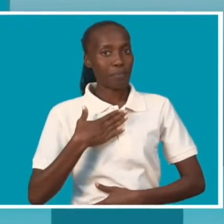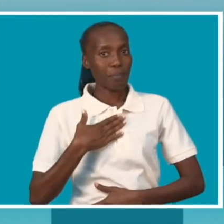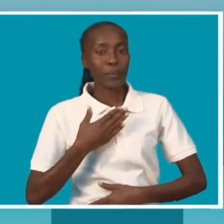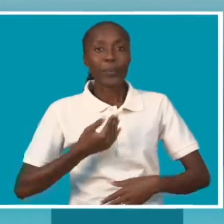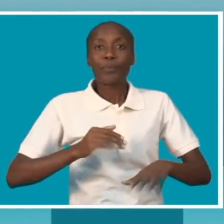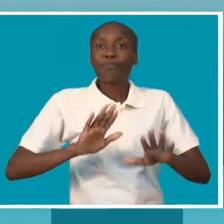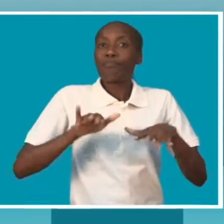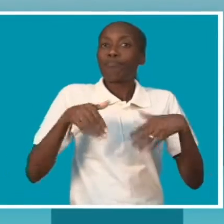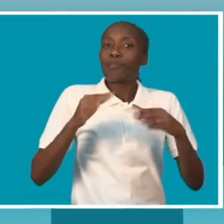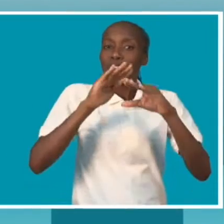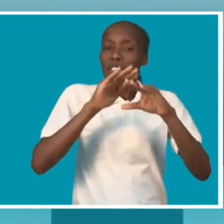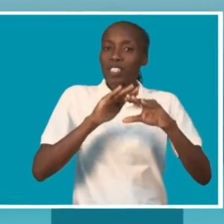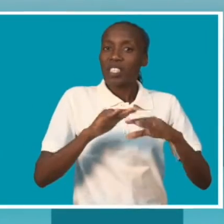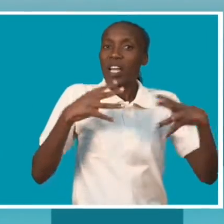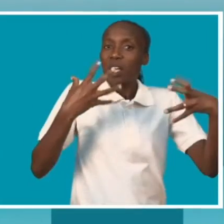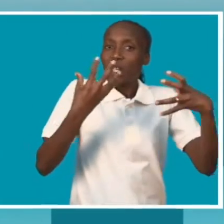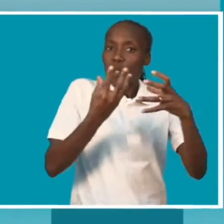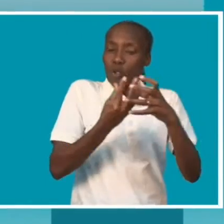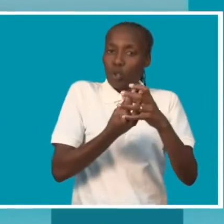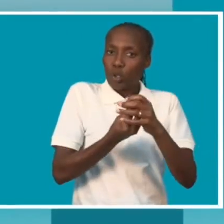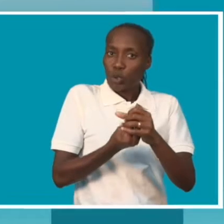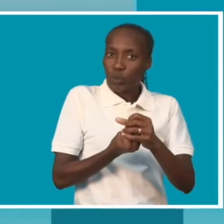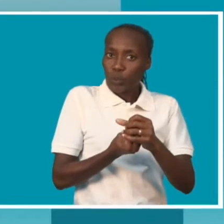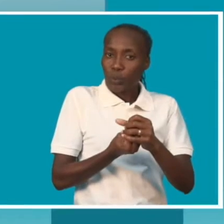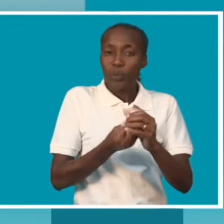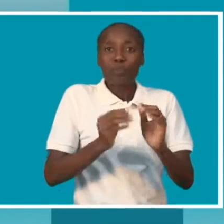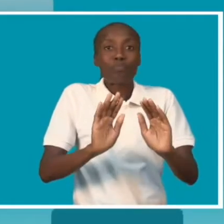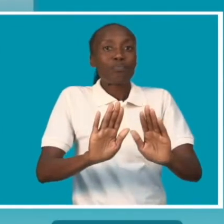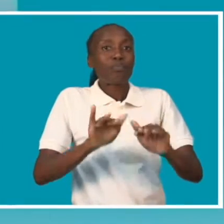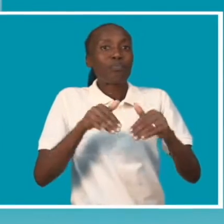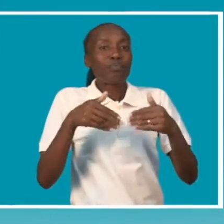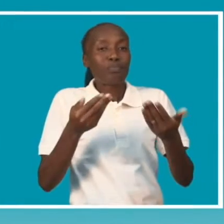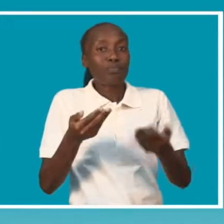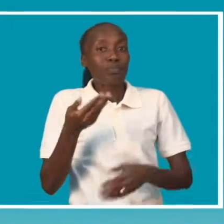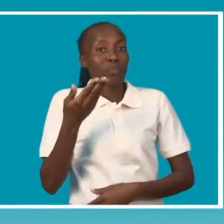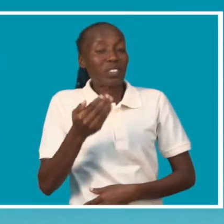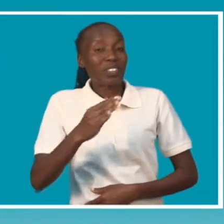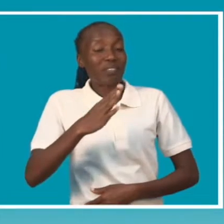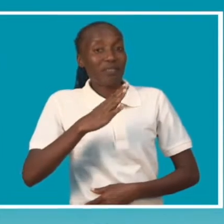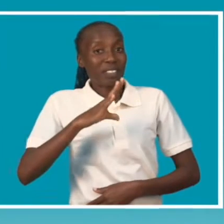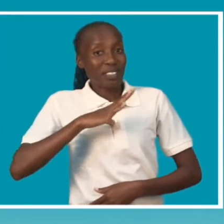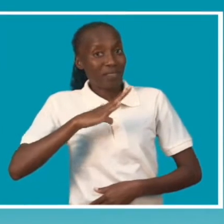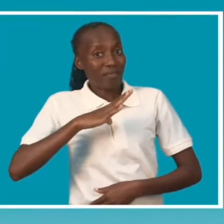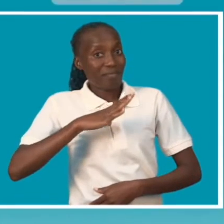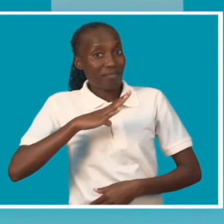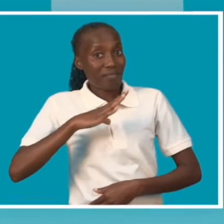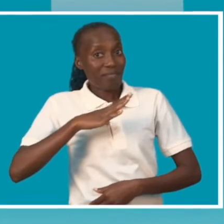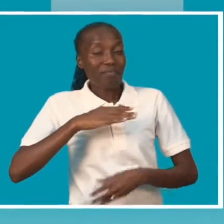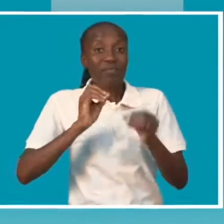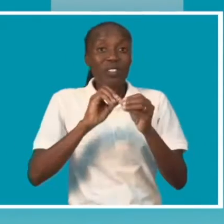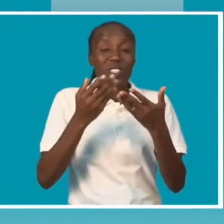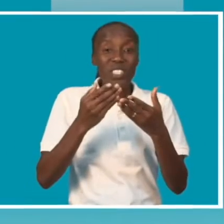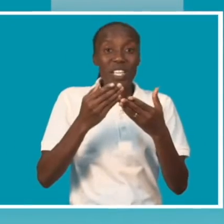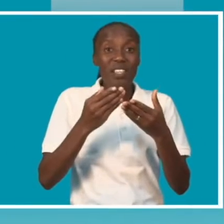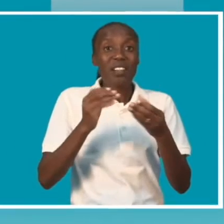Ficar comigo, assentar. No tempo que eles estão brincando, então estão aprendendo alguma coisa,